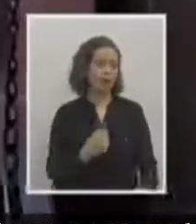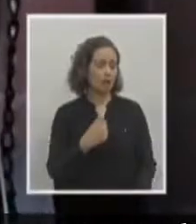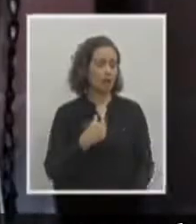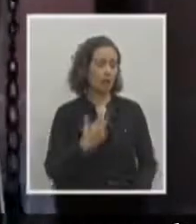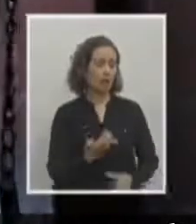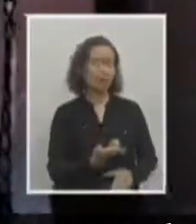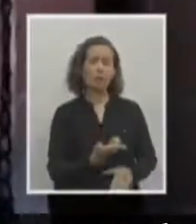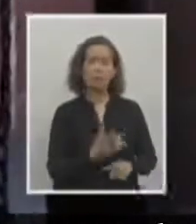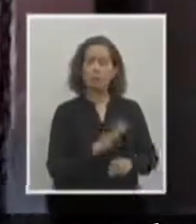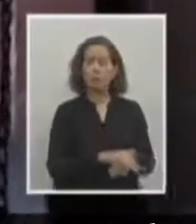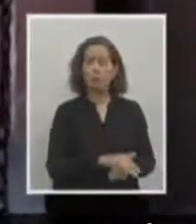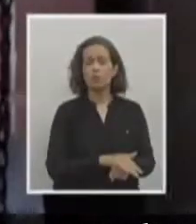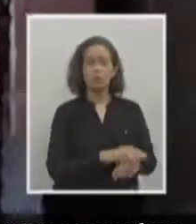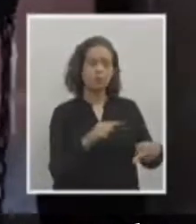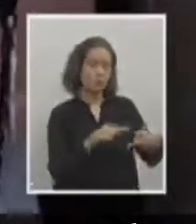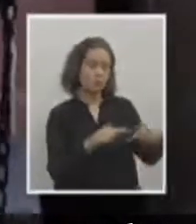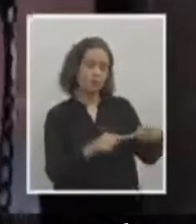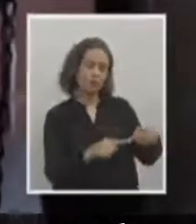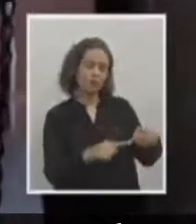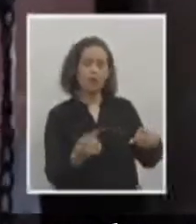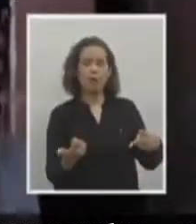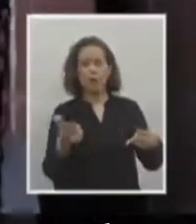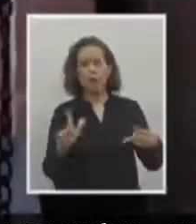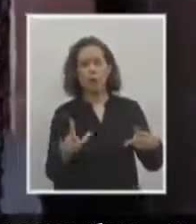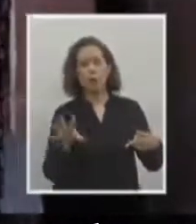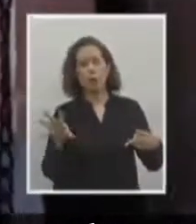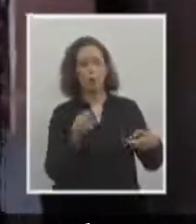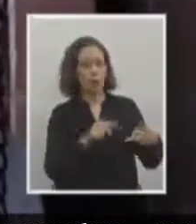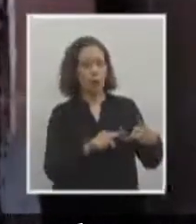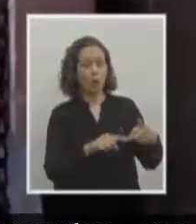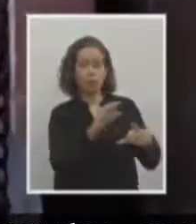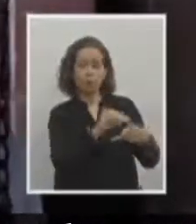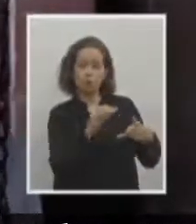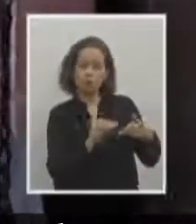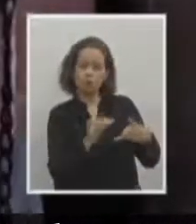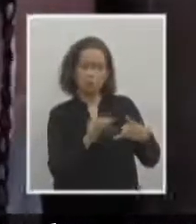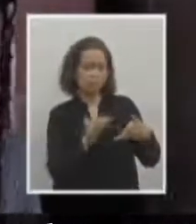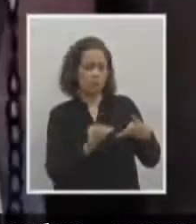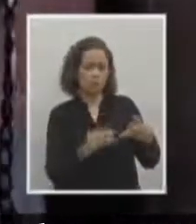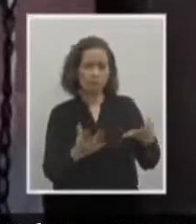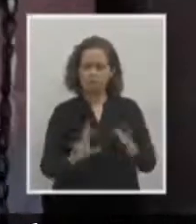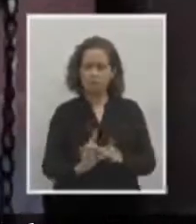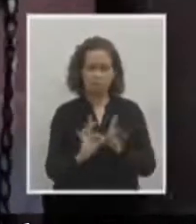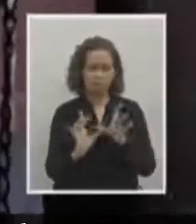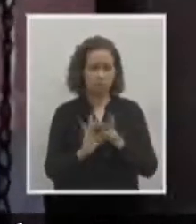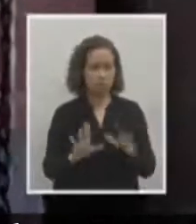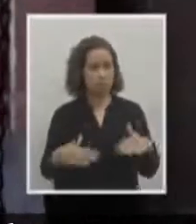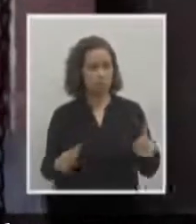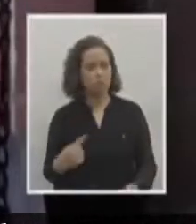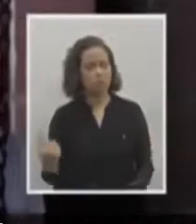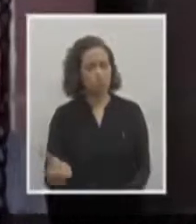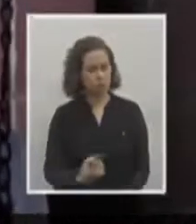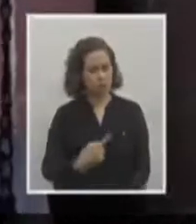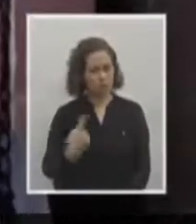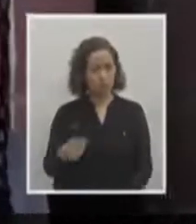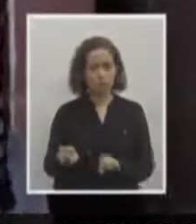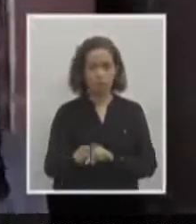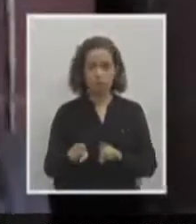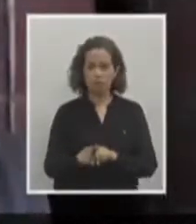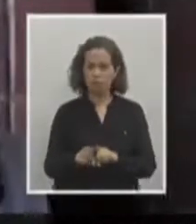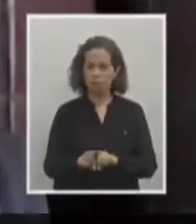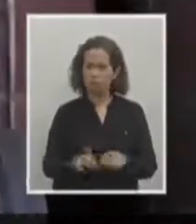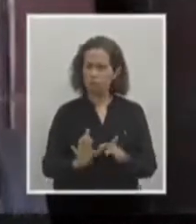a gente devia aplicar o princípio da isonomia. Nós, professores efetivos, também podemos migrar do nosso